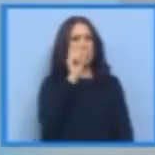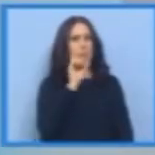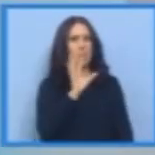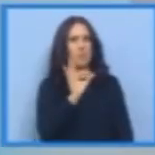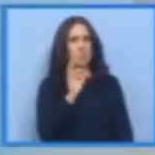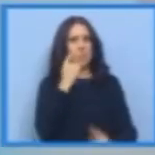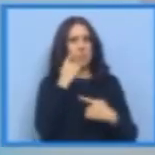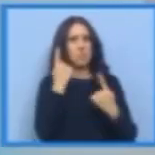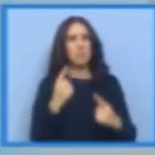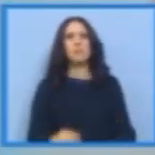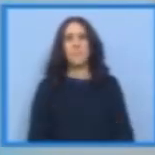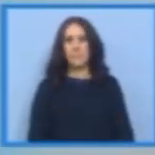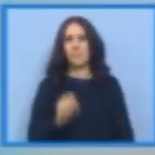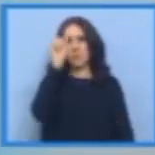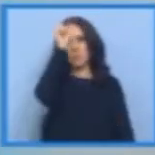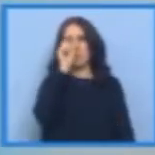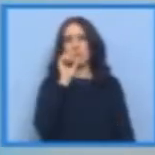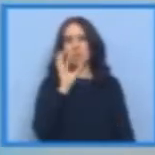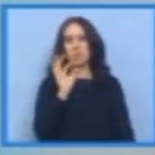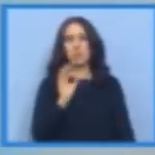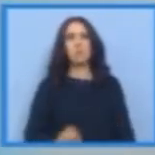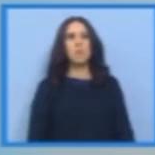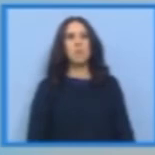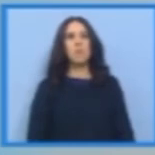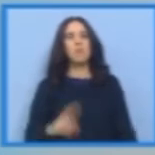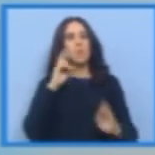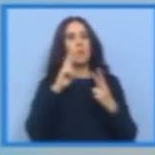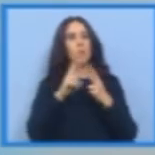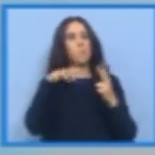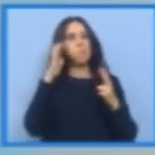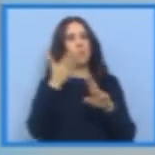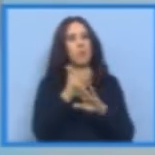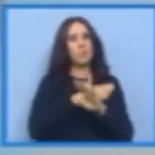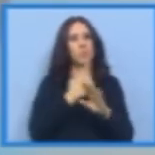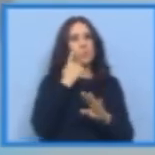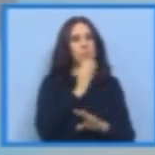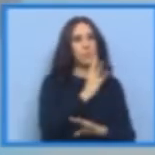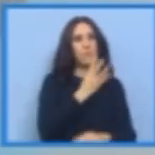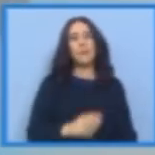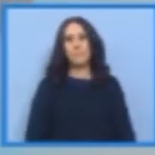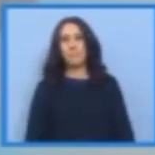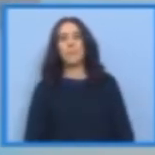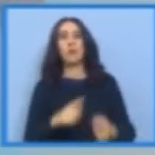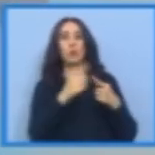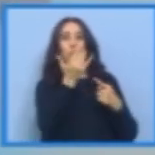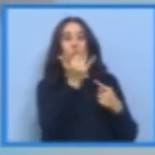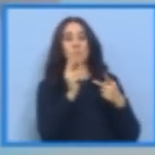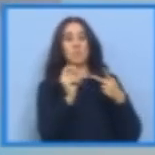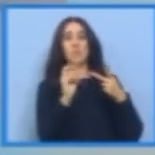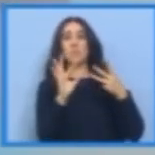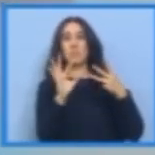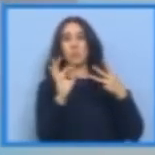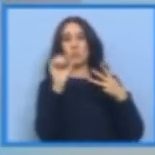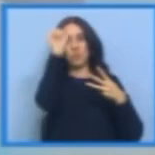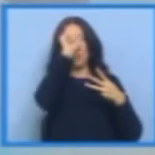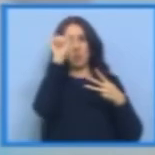E é precedido de um encontro de debate precisamente sobre esses 4 Exatamente, verbos. 12, 13 e 14 de janeiro. Convidamos os agentes